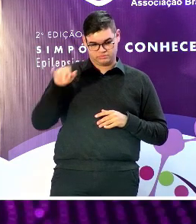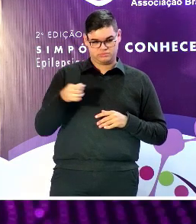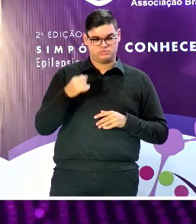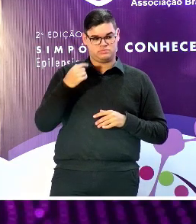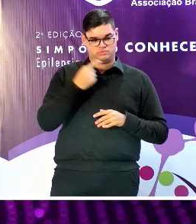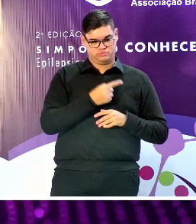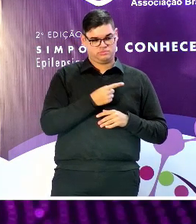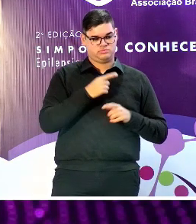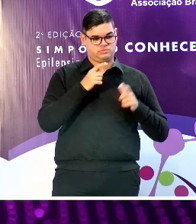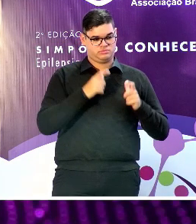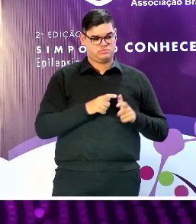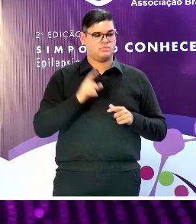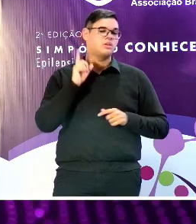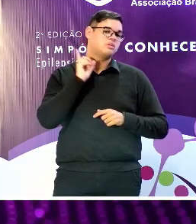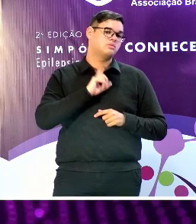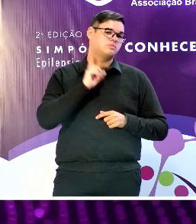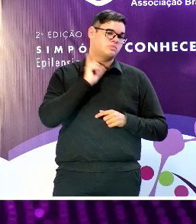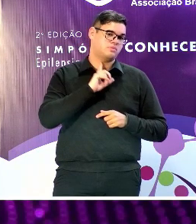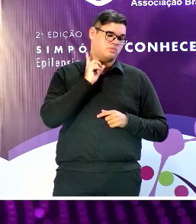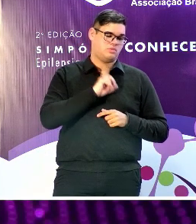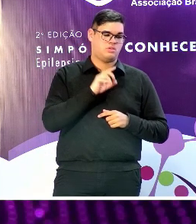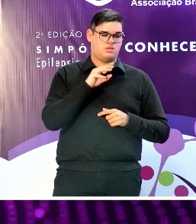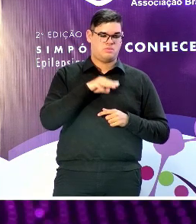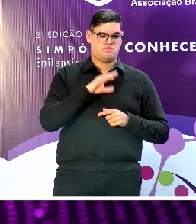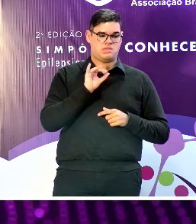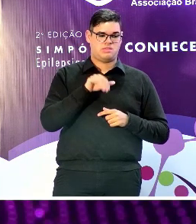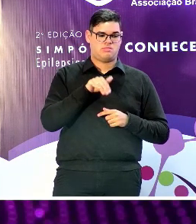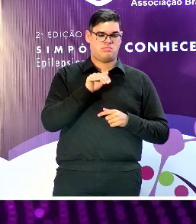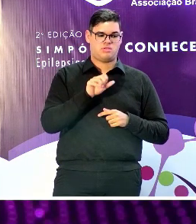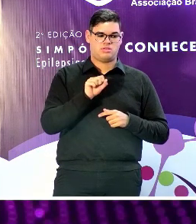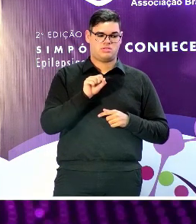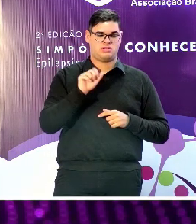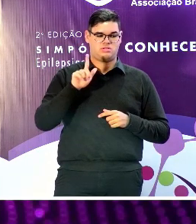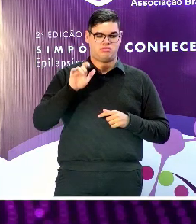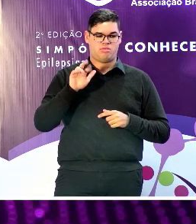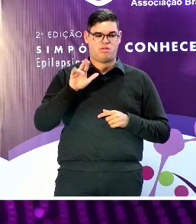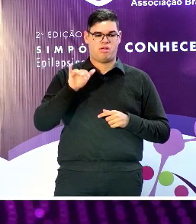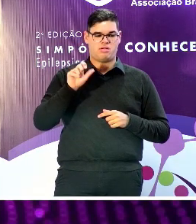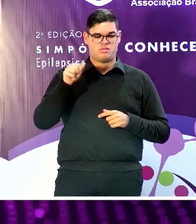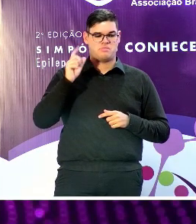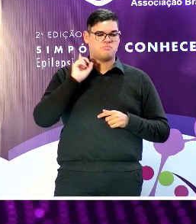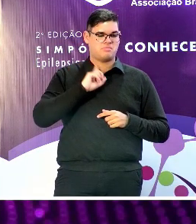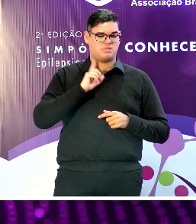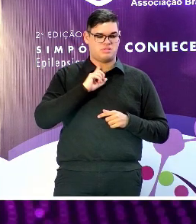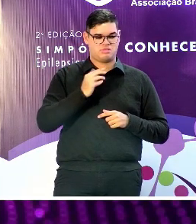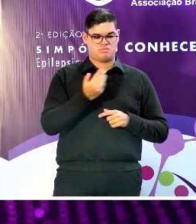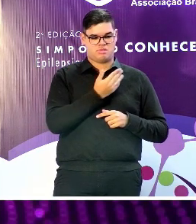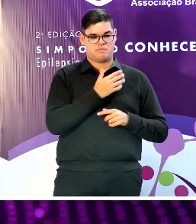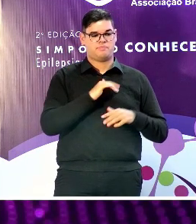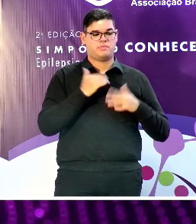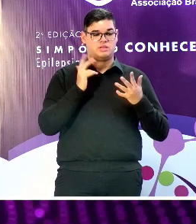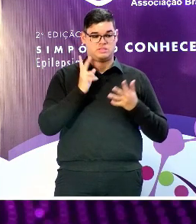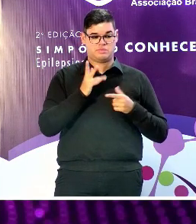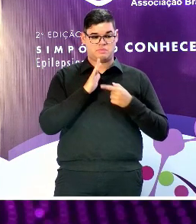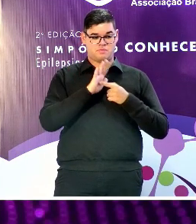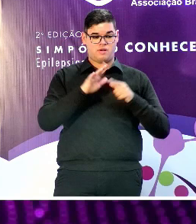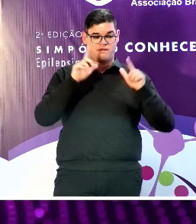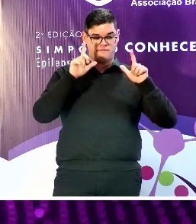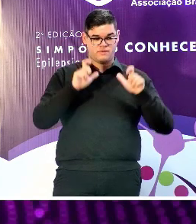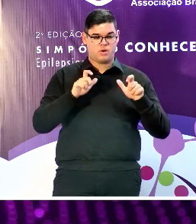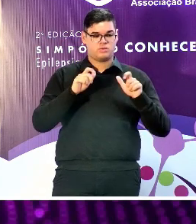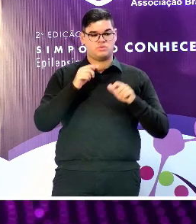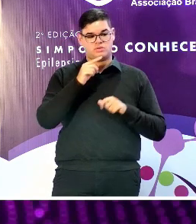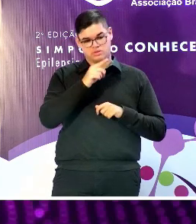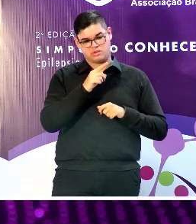del Rei, fica em Minas Gerais. Esse aqui é o nosso campus, e eu sempre trago essa imagem aqui da caixa d'água